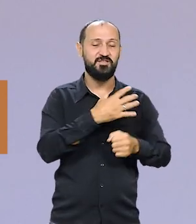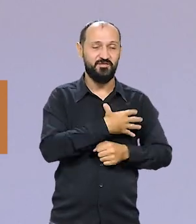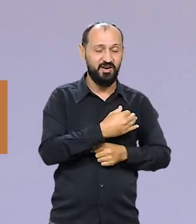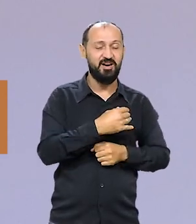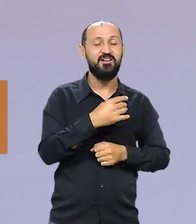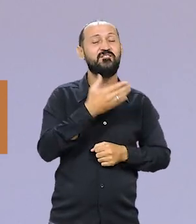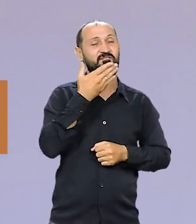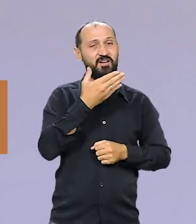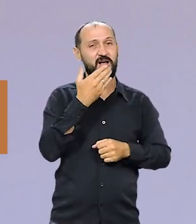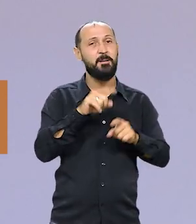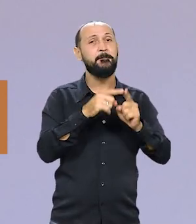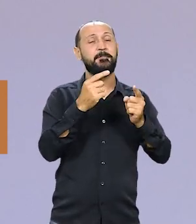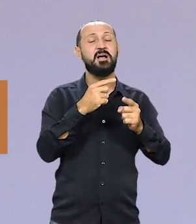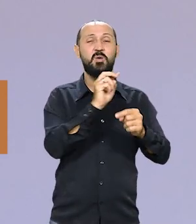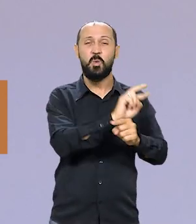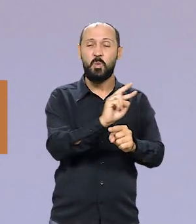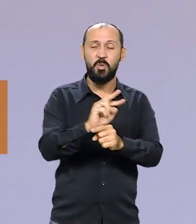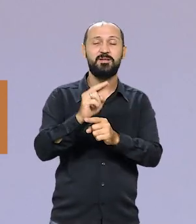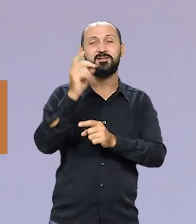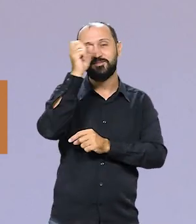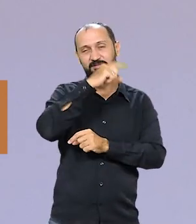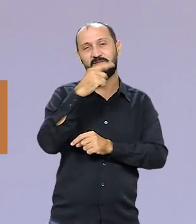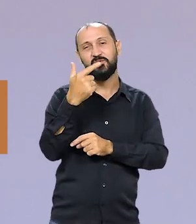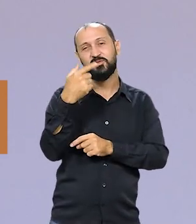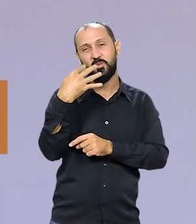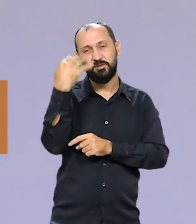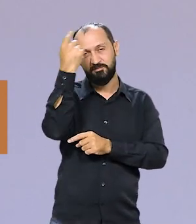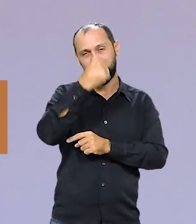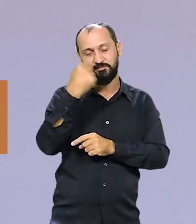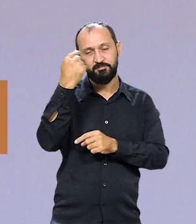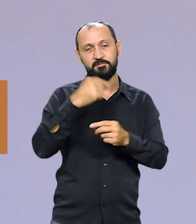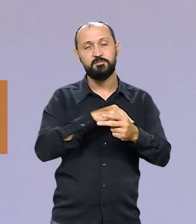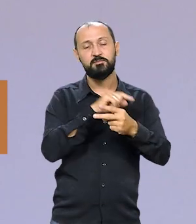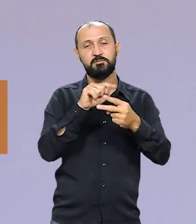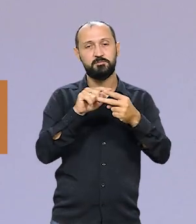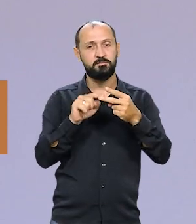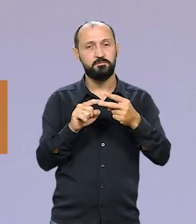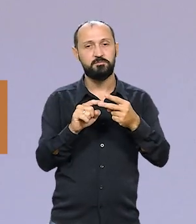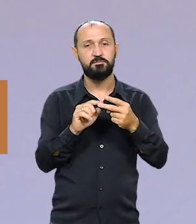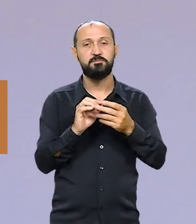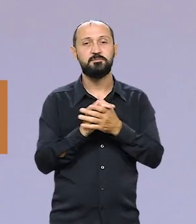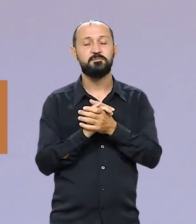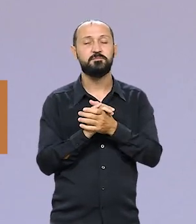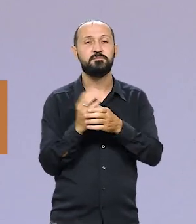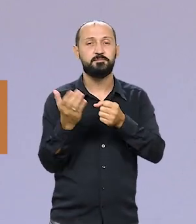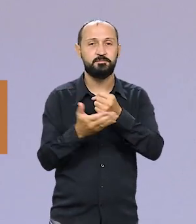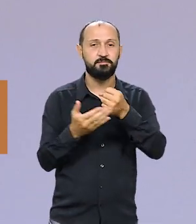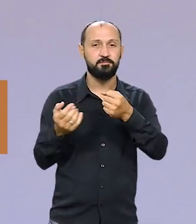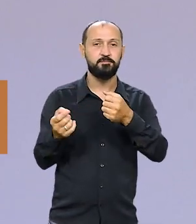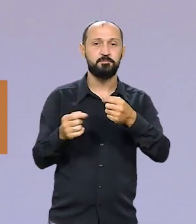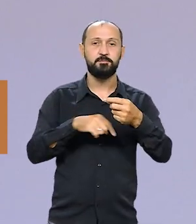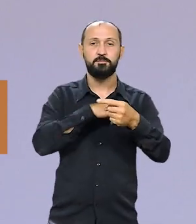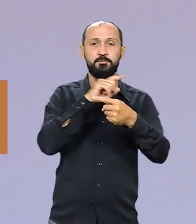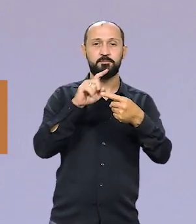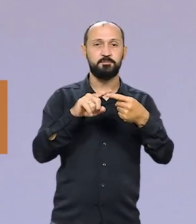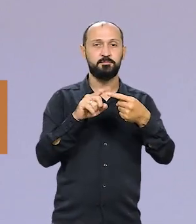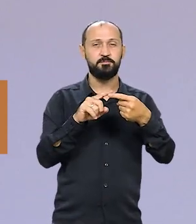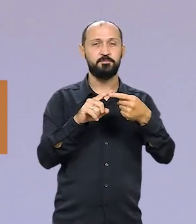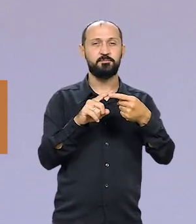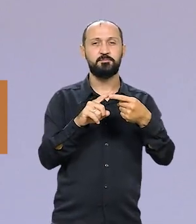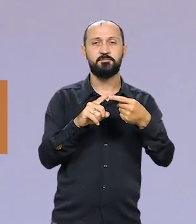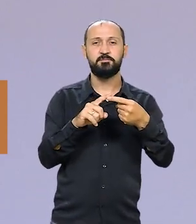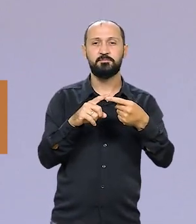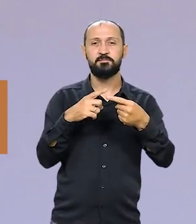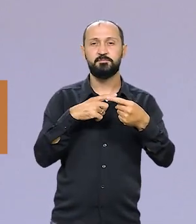educar é que é o difícil, porque são 24 horas. E a educação, ela demanda duas situações básicas. Primeiro,